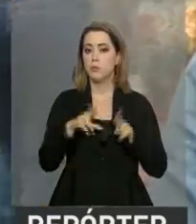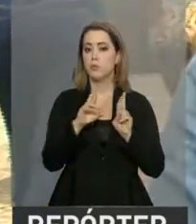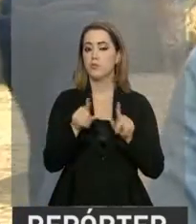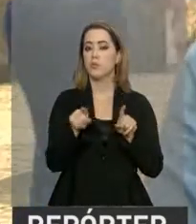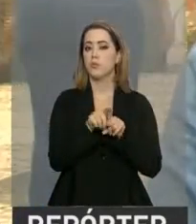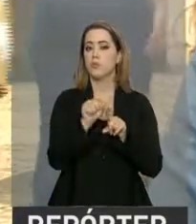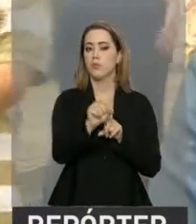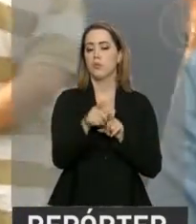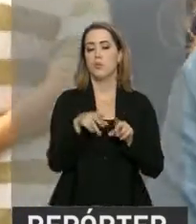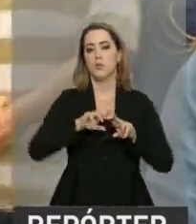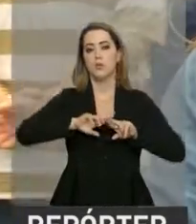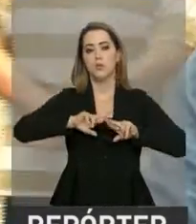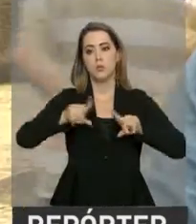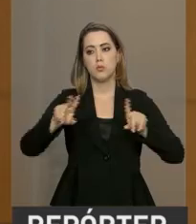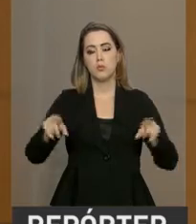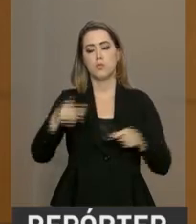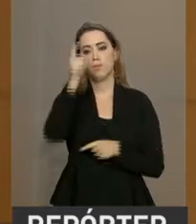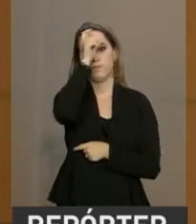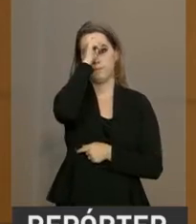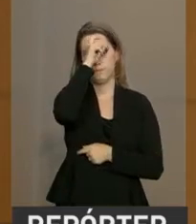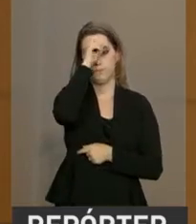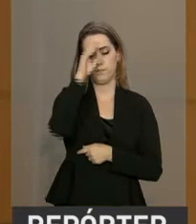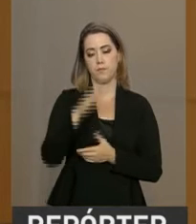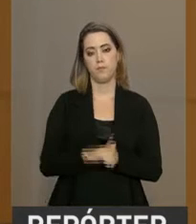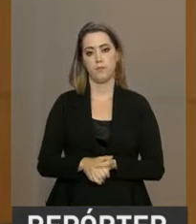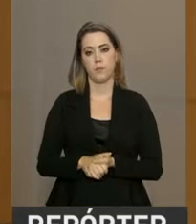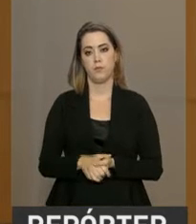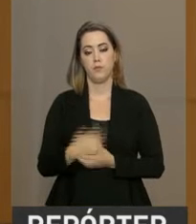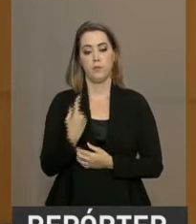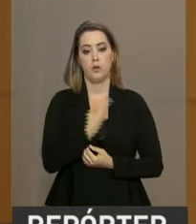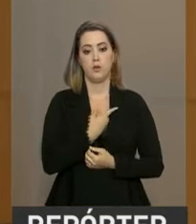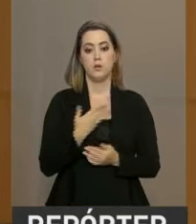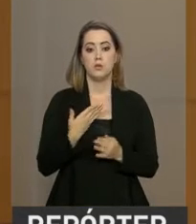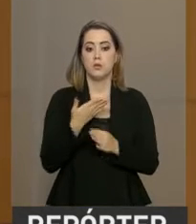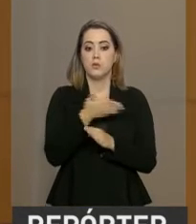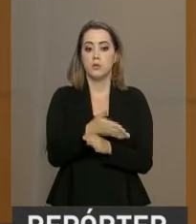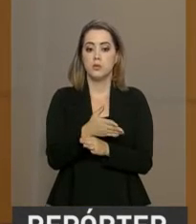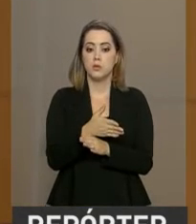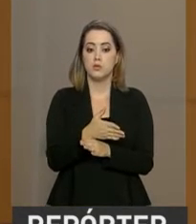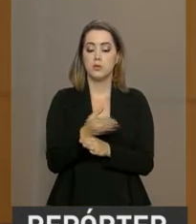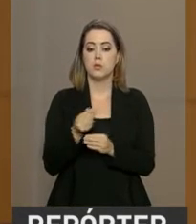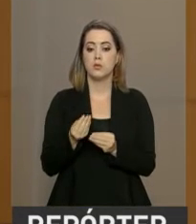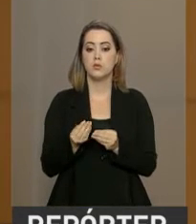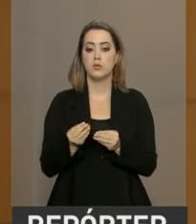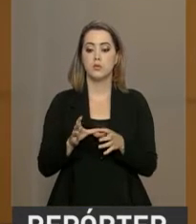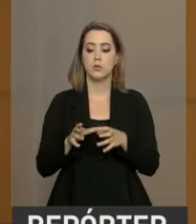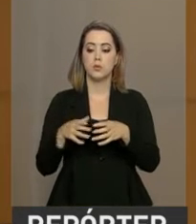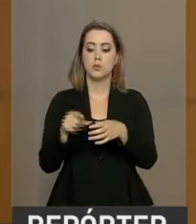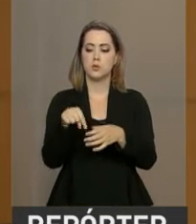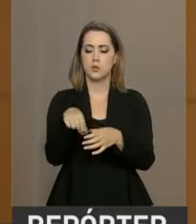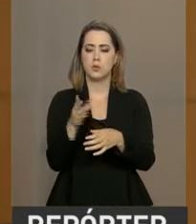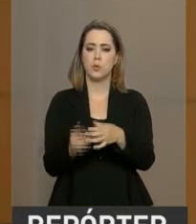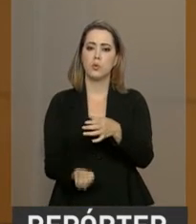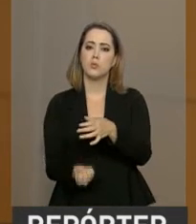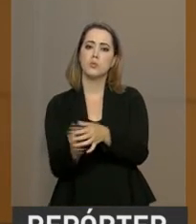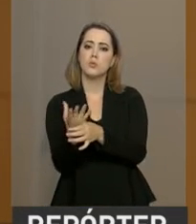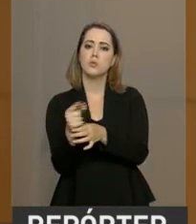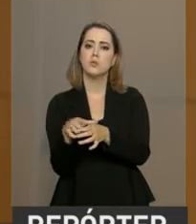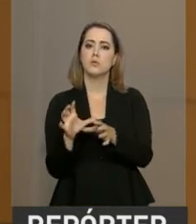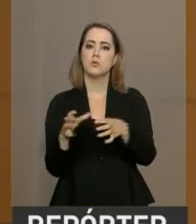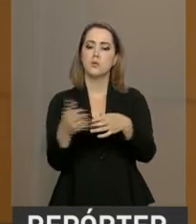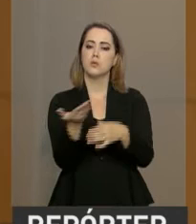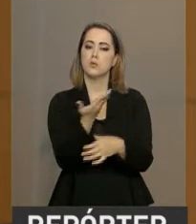da doença em hospitais federais. Nós estamos levando tanto os profissionais do Cardoso Fontes, que começaram esse projeto há 10